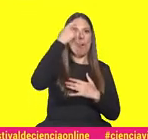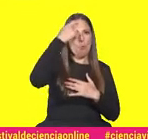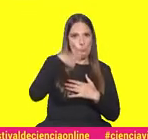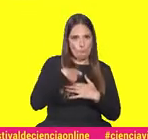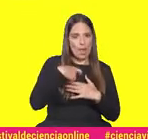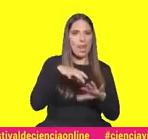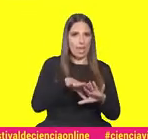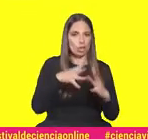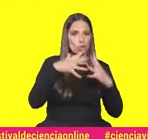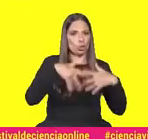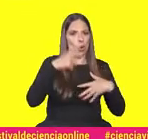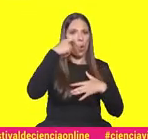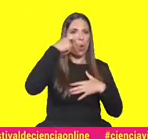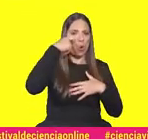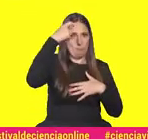mas é